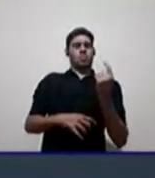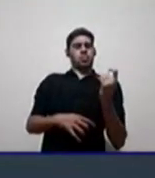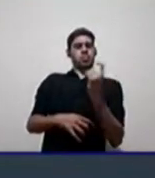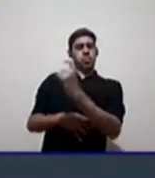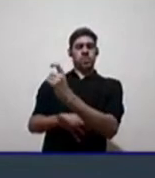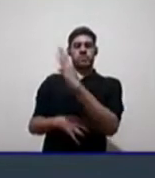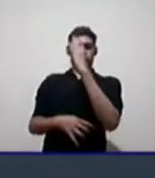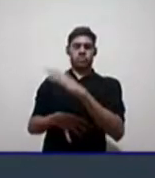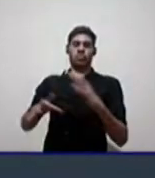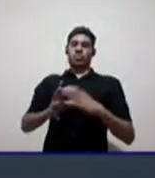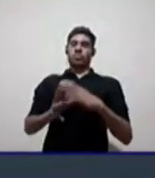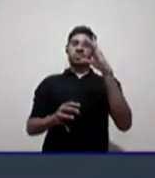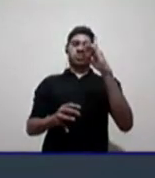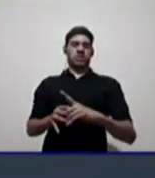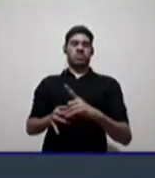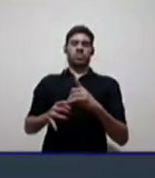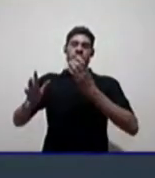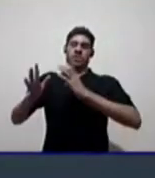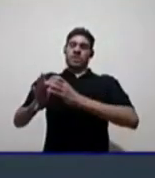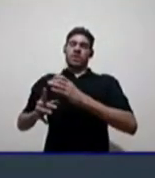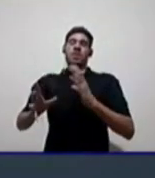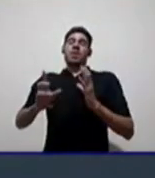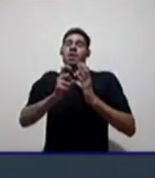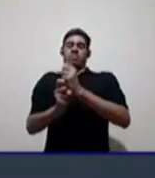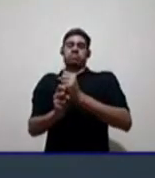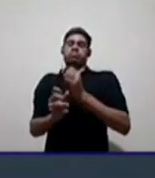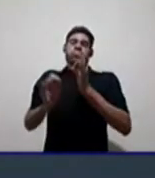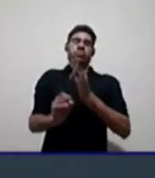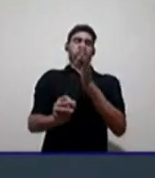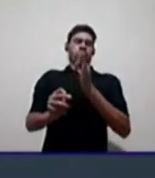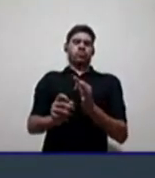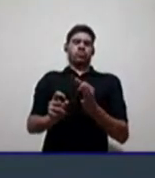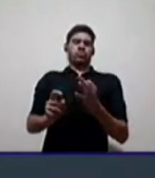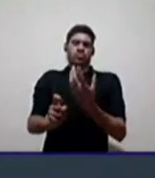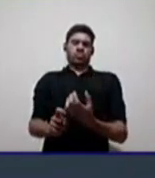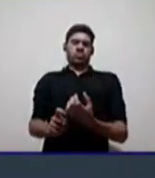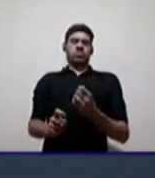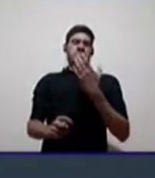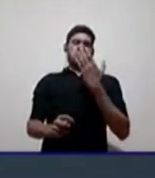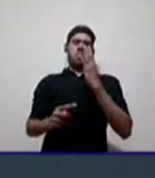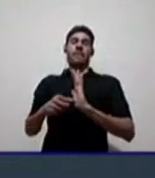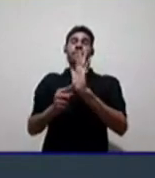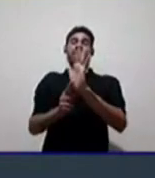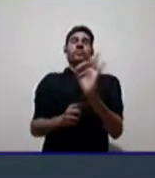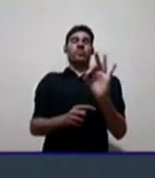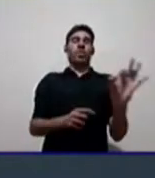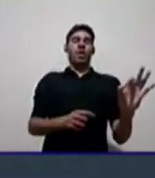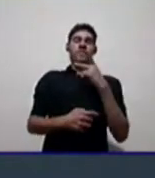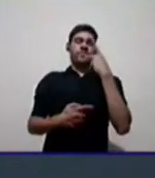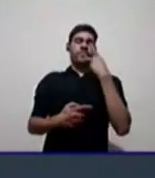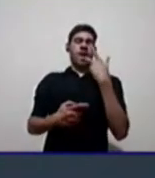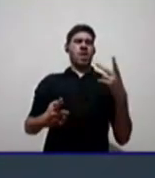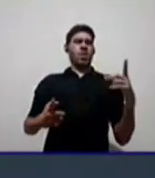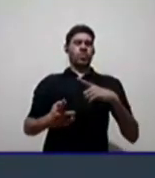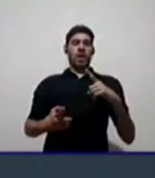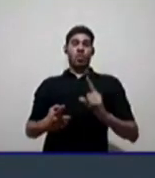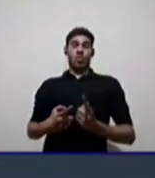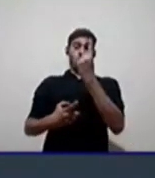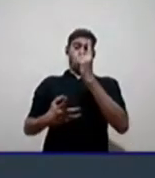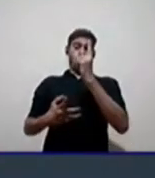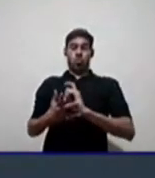diretórios partidários cujas contas foram julgadas não prestadas. A alegação de que houve somente um único